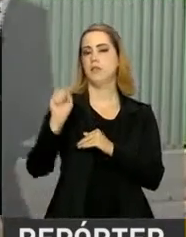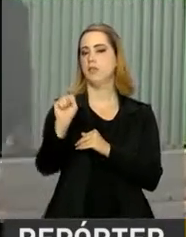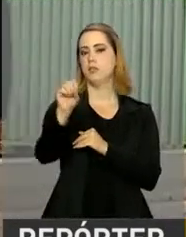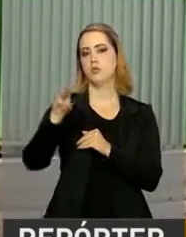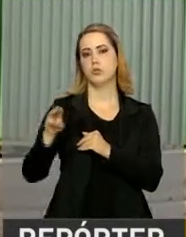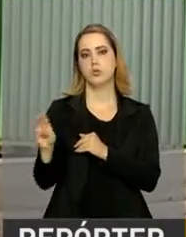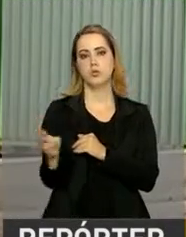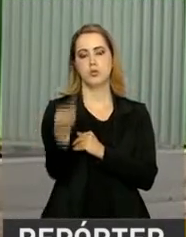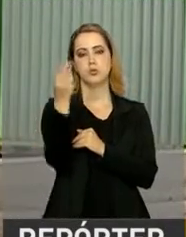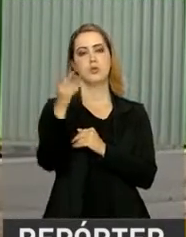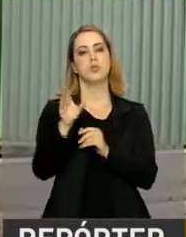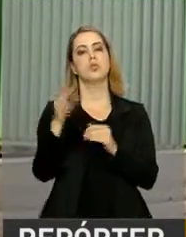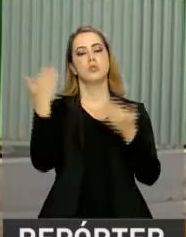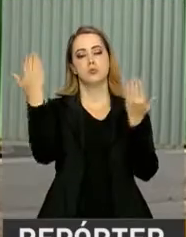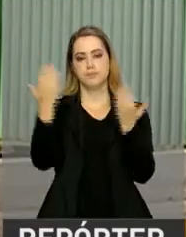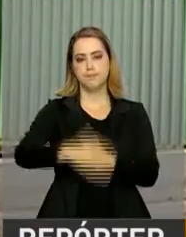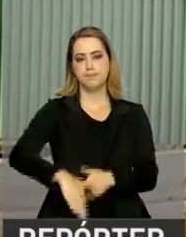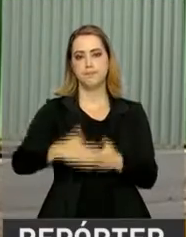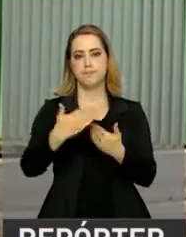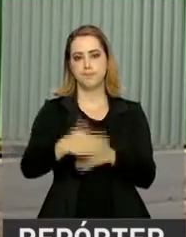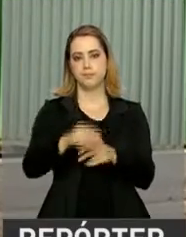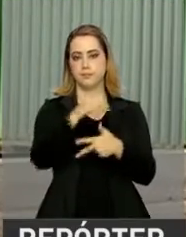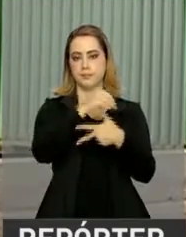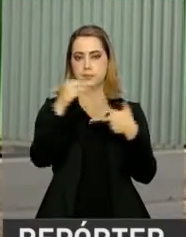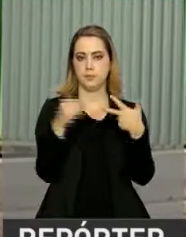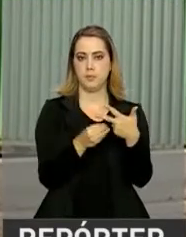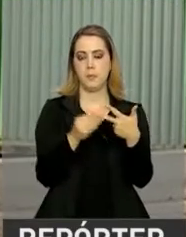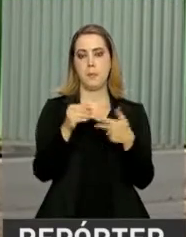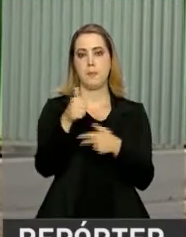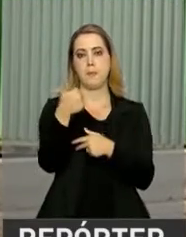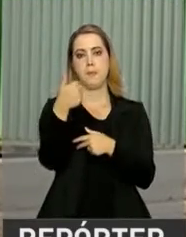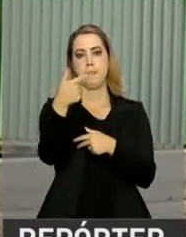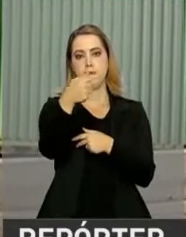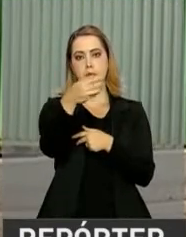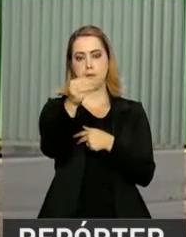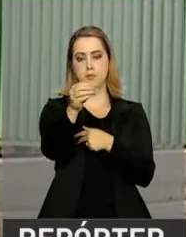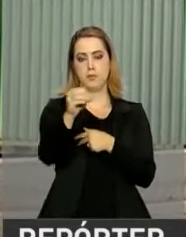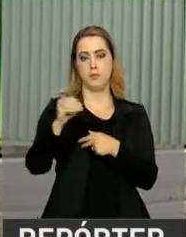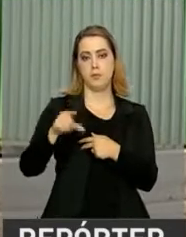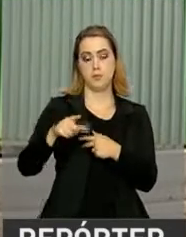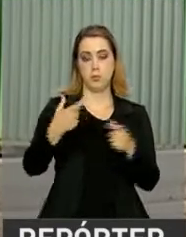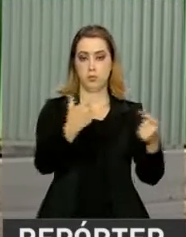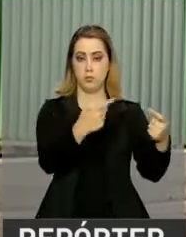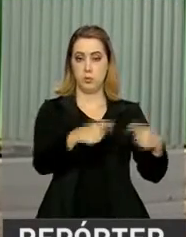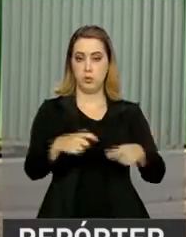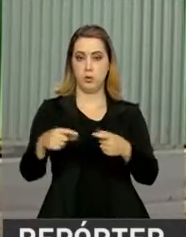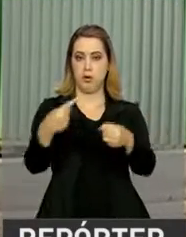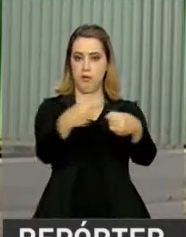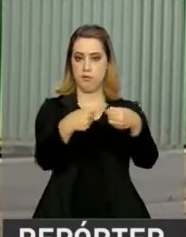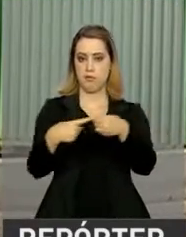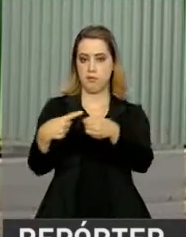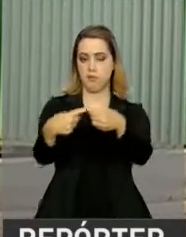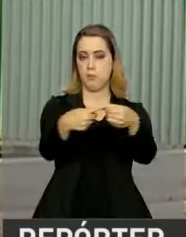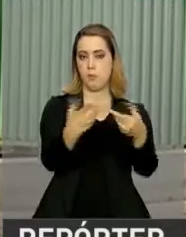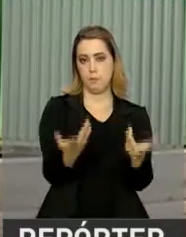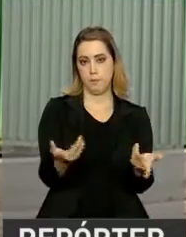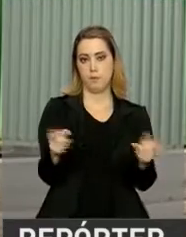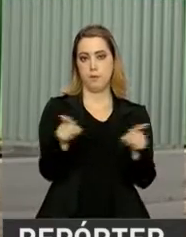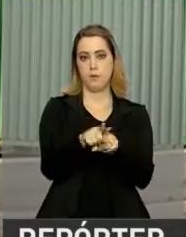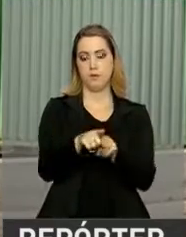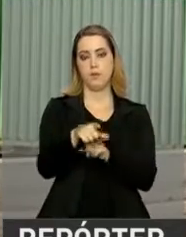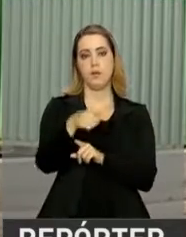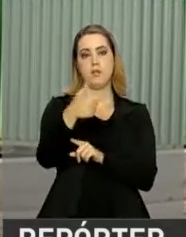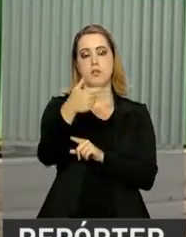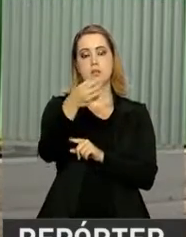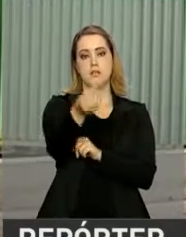8.627.195 candidatos vão fazer as provas do Enem em mais de 1.700 municípios. Quase 69 mil inscritos